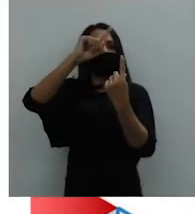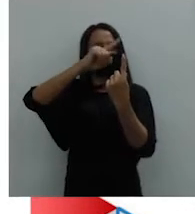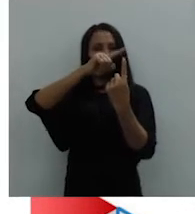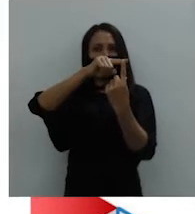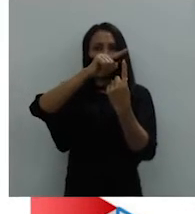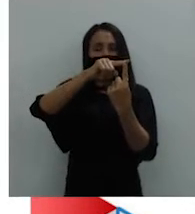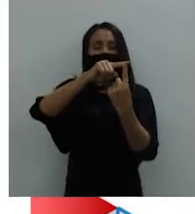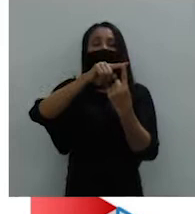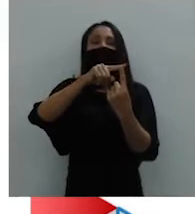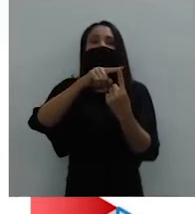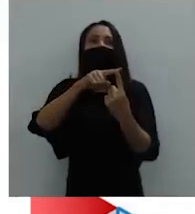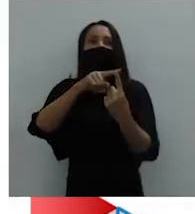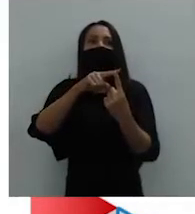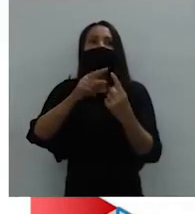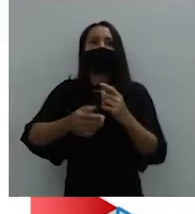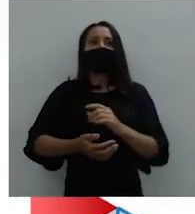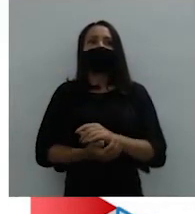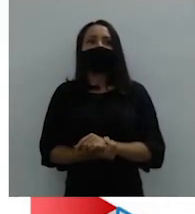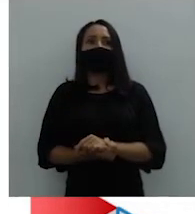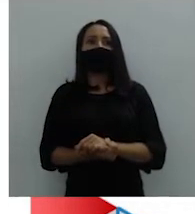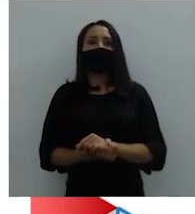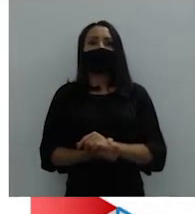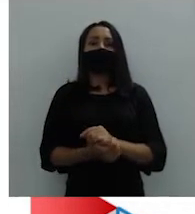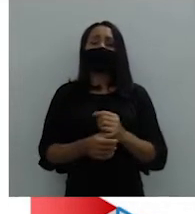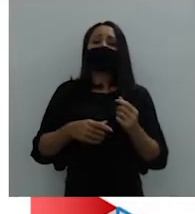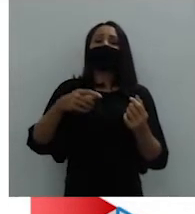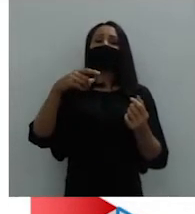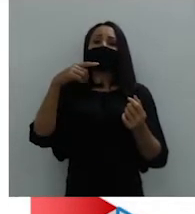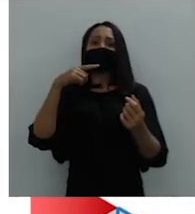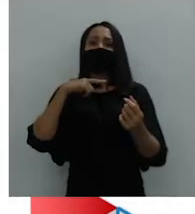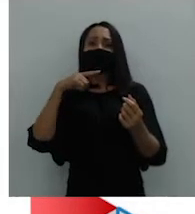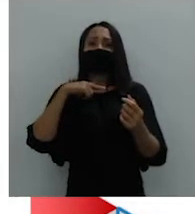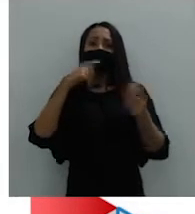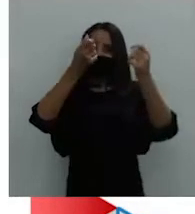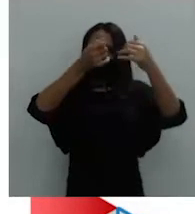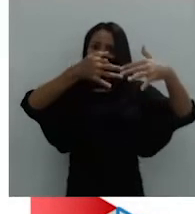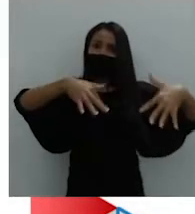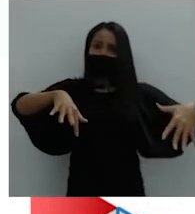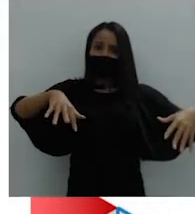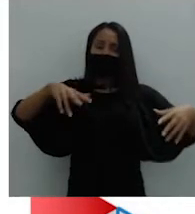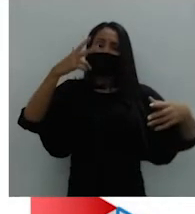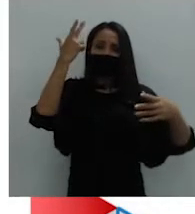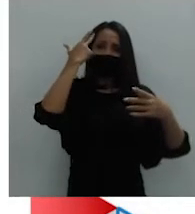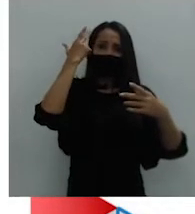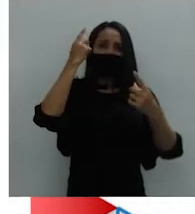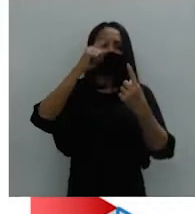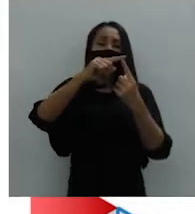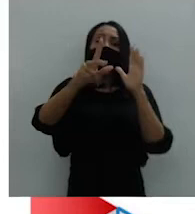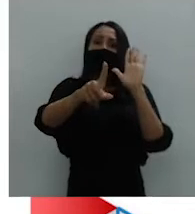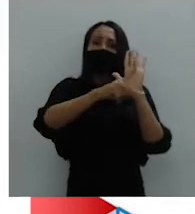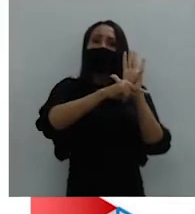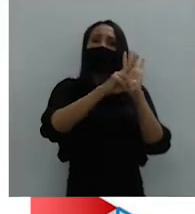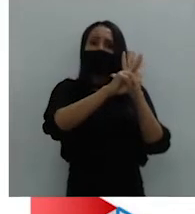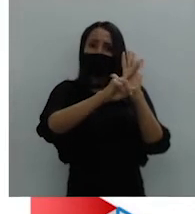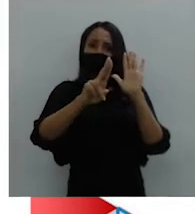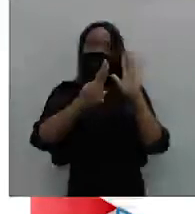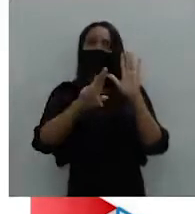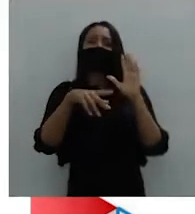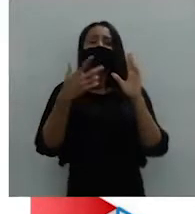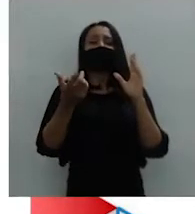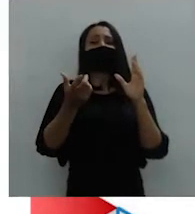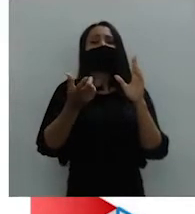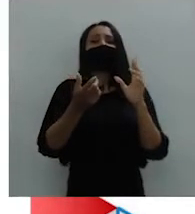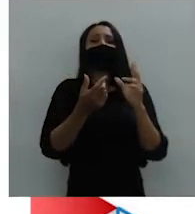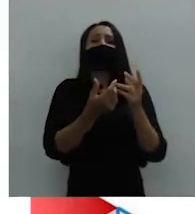delas, acompanha aqui na tela. Nós temos a natural, certo? O próprio nome ele já diz, é sinônimo